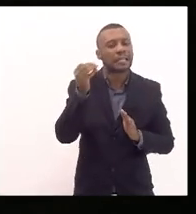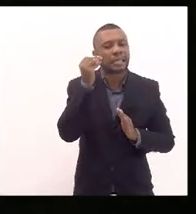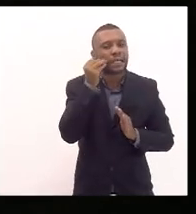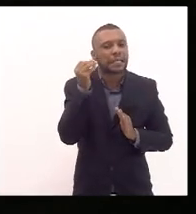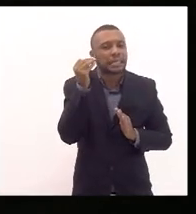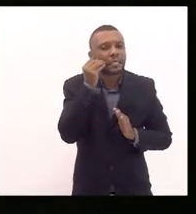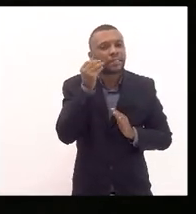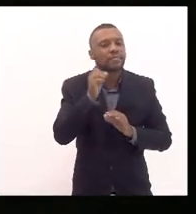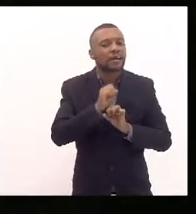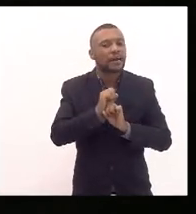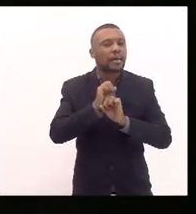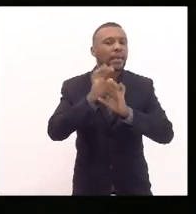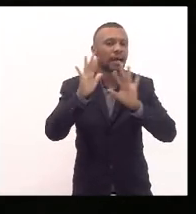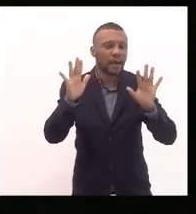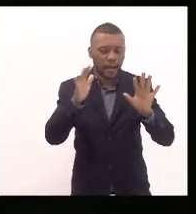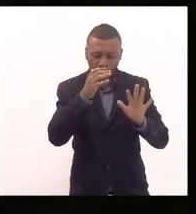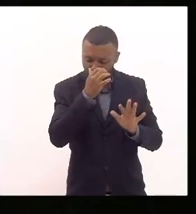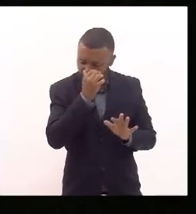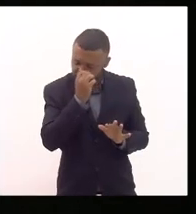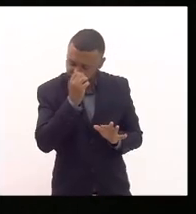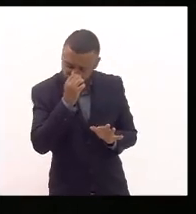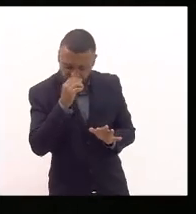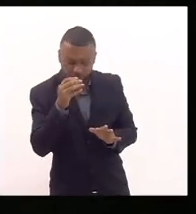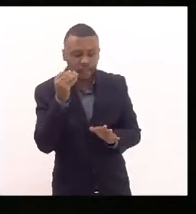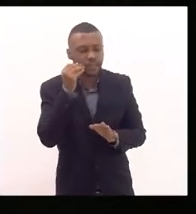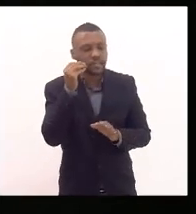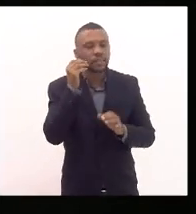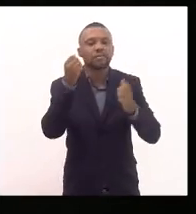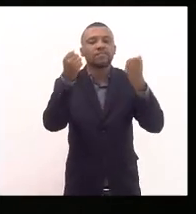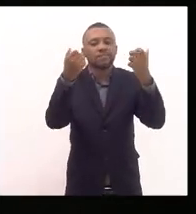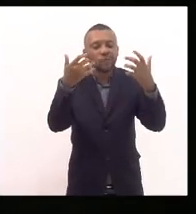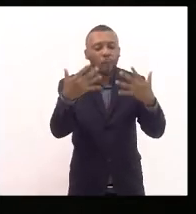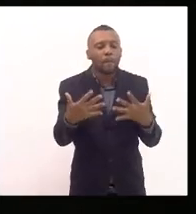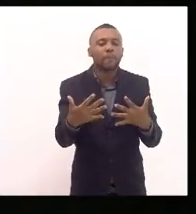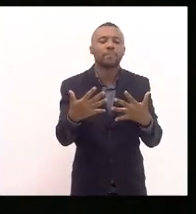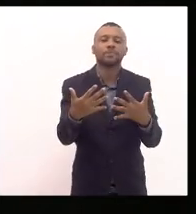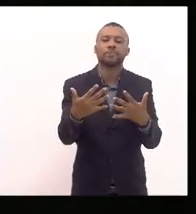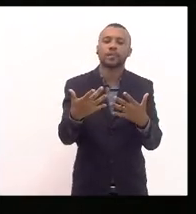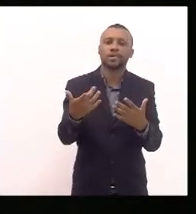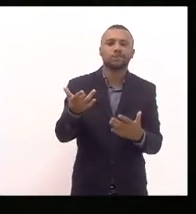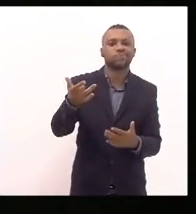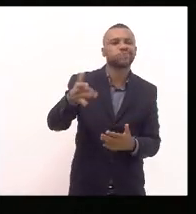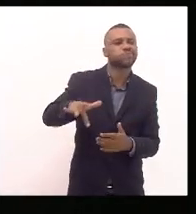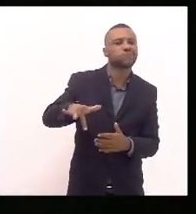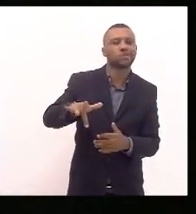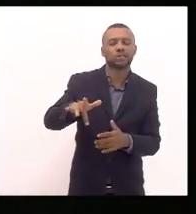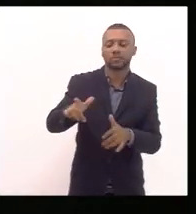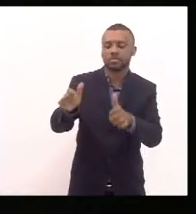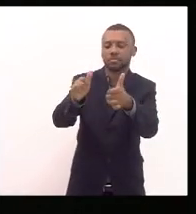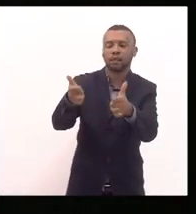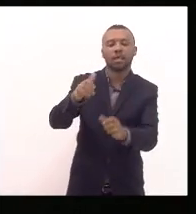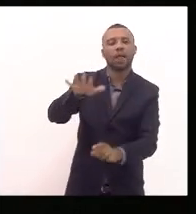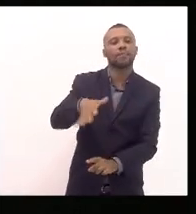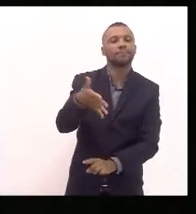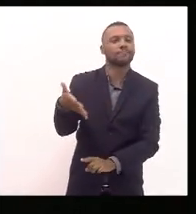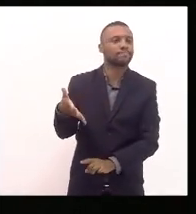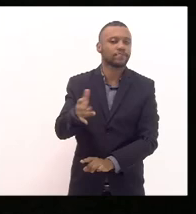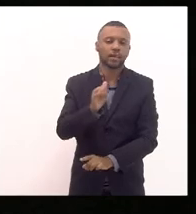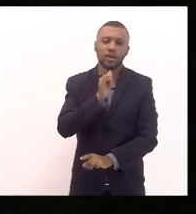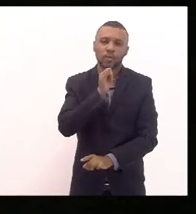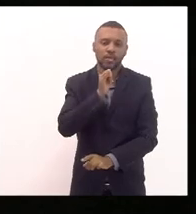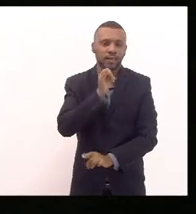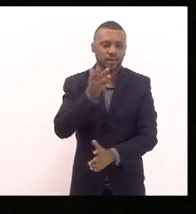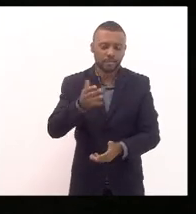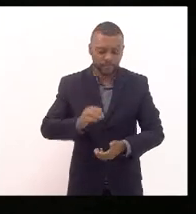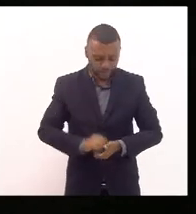tentativa muito mal sucedida de justificar a destruição do memorial por exemplo bom